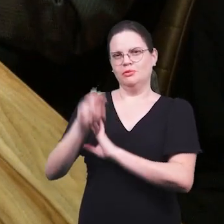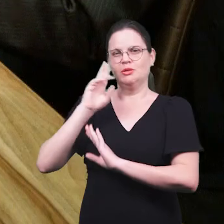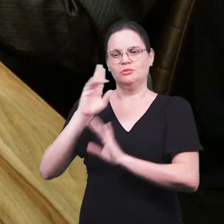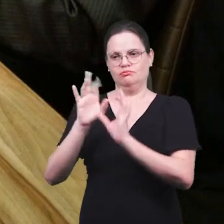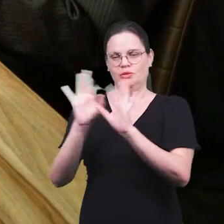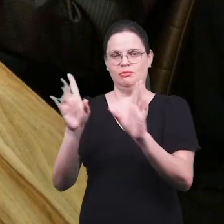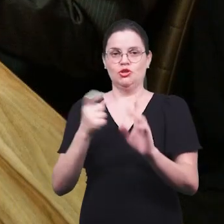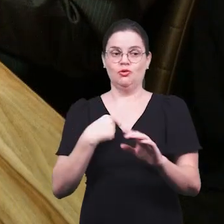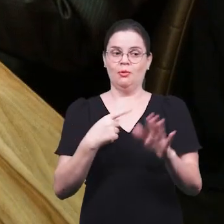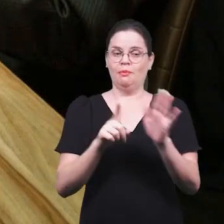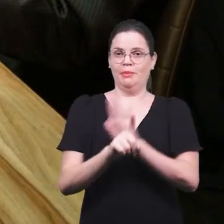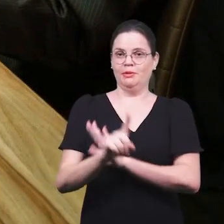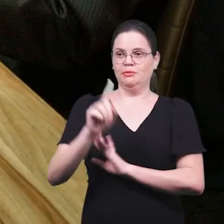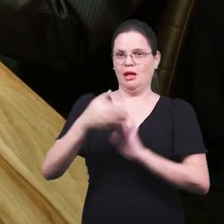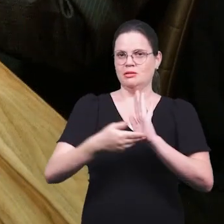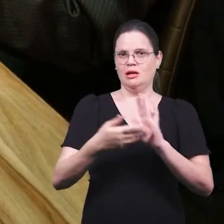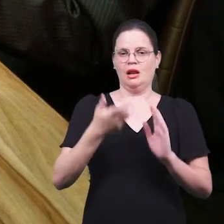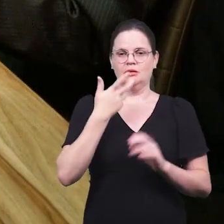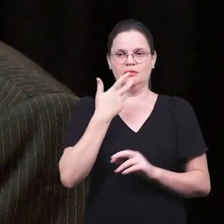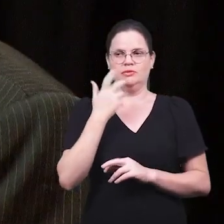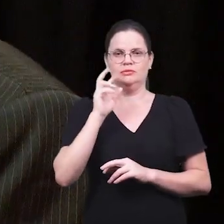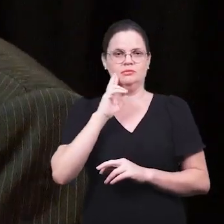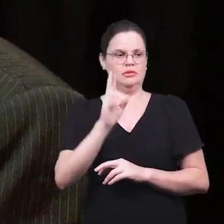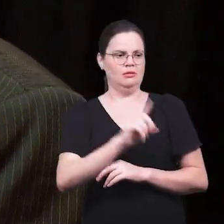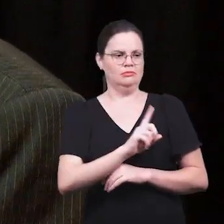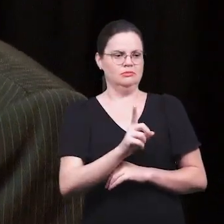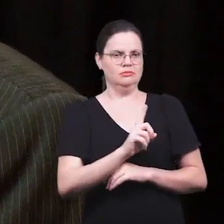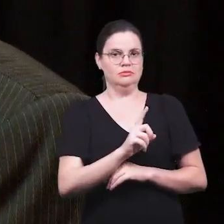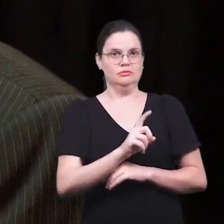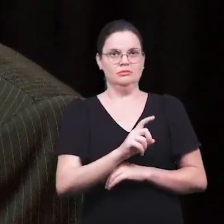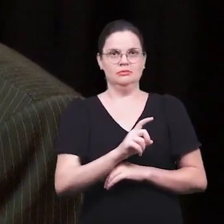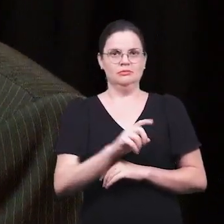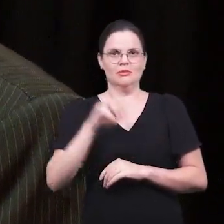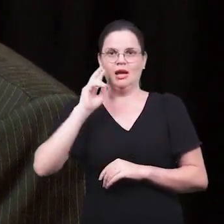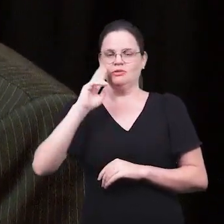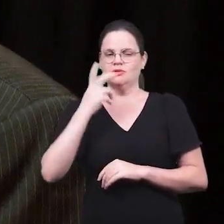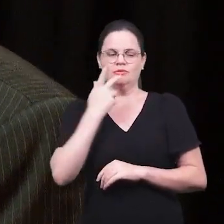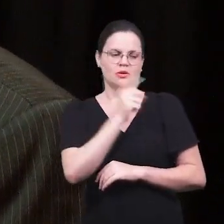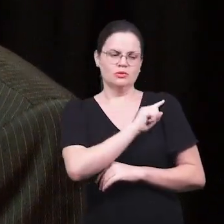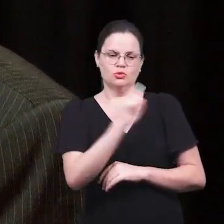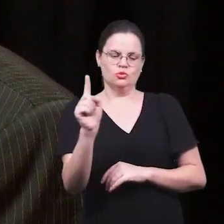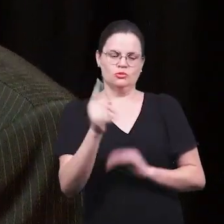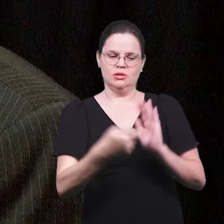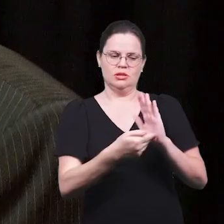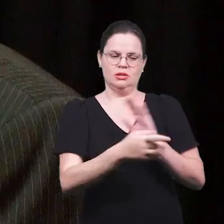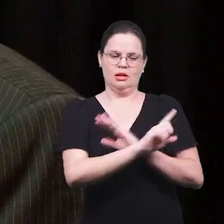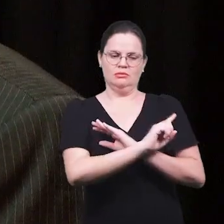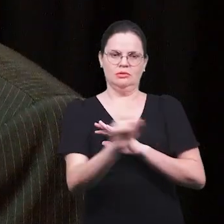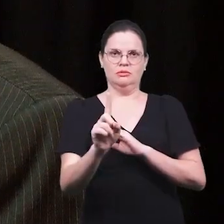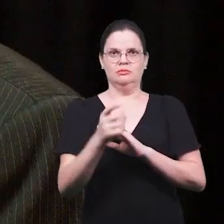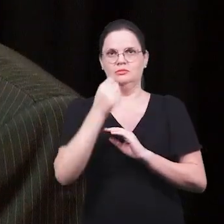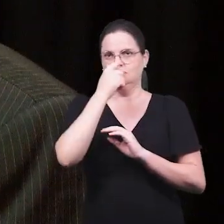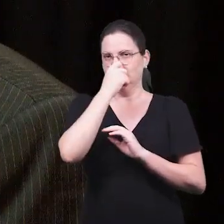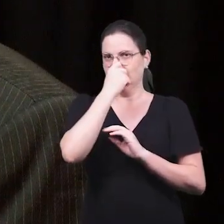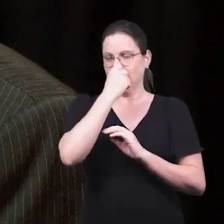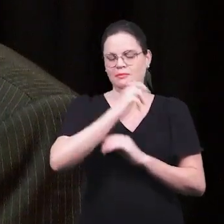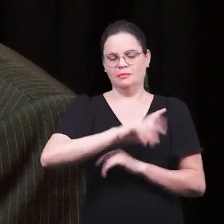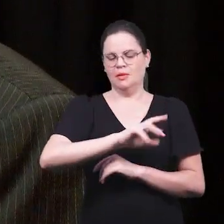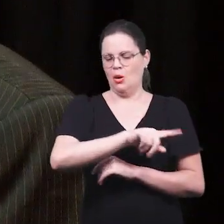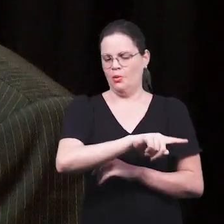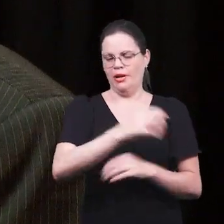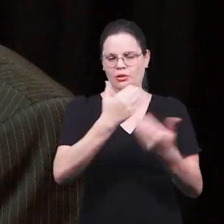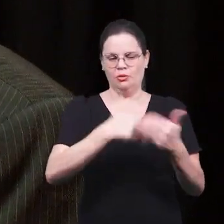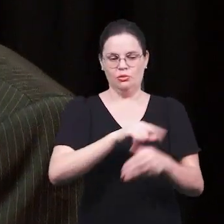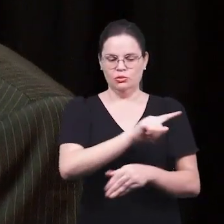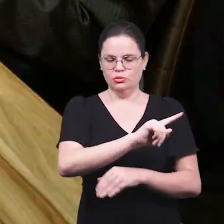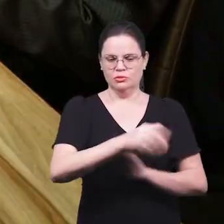para a consulta. Eu pensei, bom, consultei para a CGU, o senhor permitiu, então eu vou consultar para o Senado. O senhor disse não. Disse não. O senhor disse não era